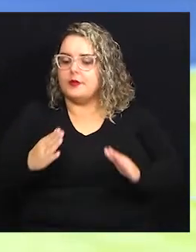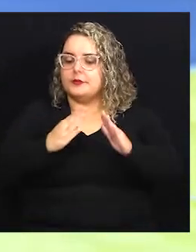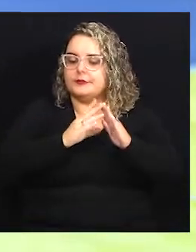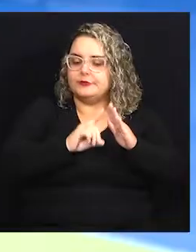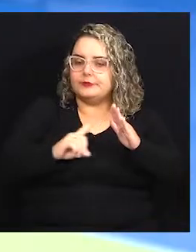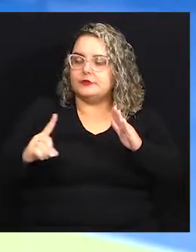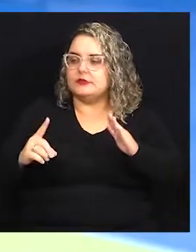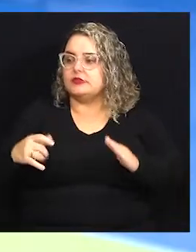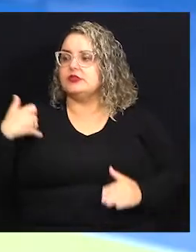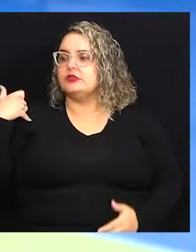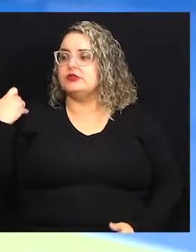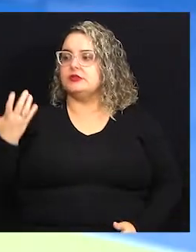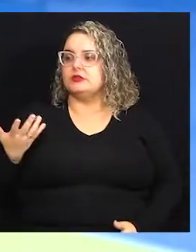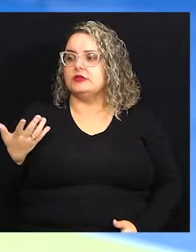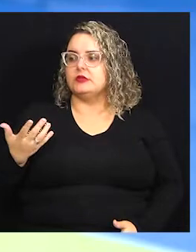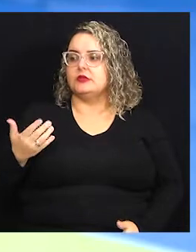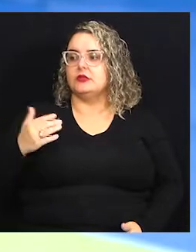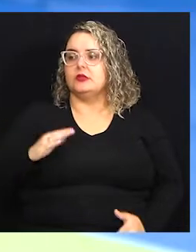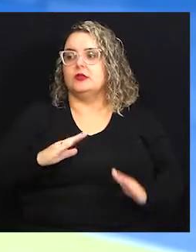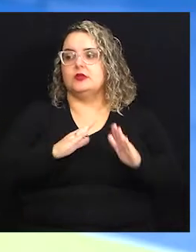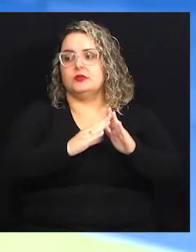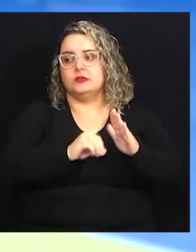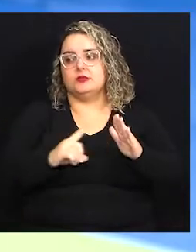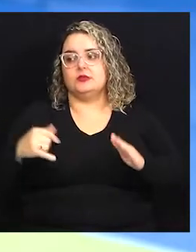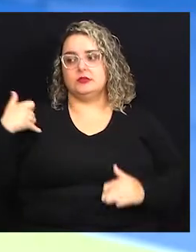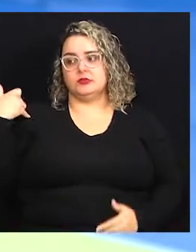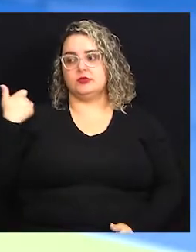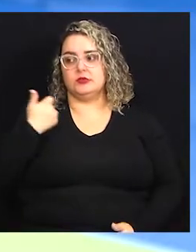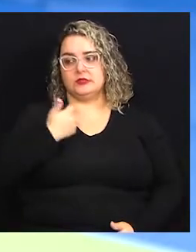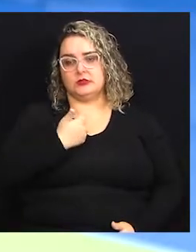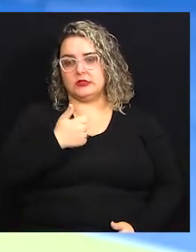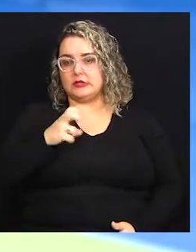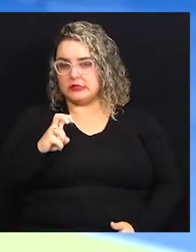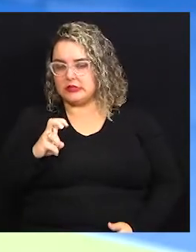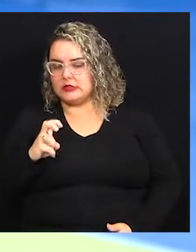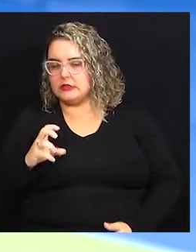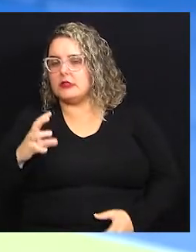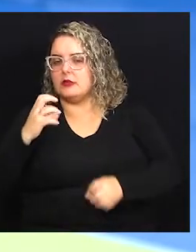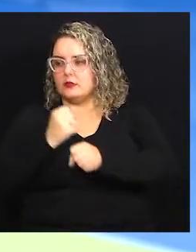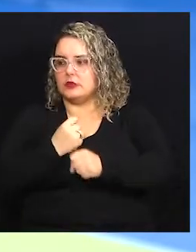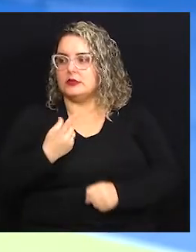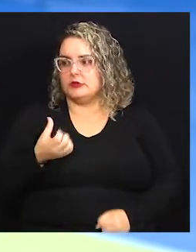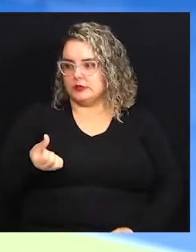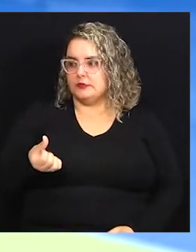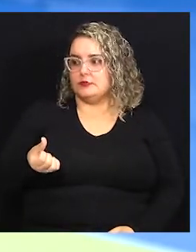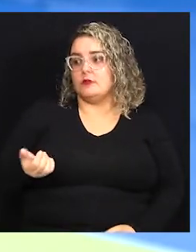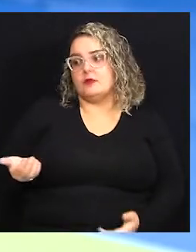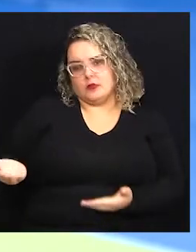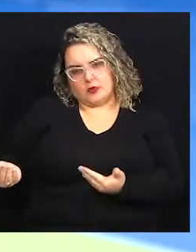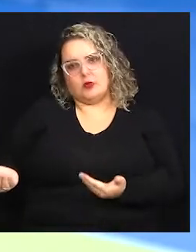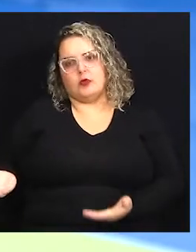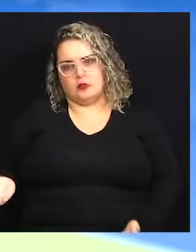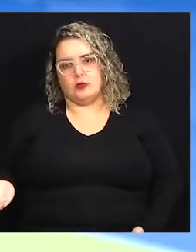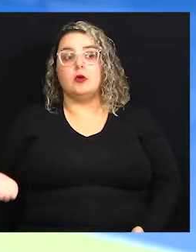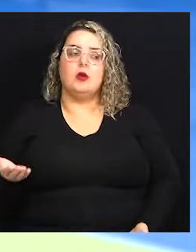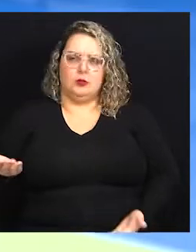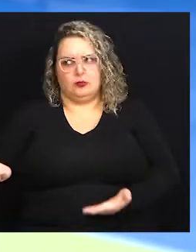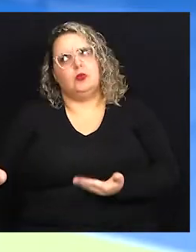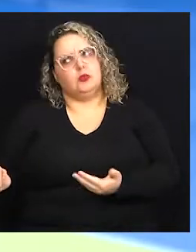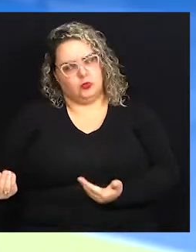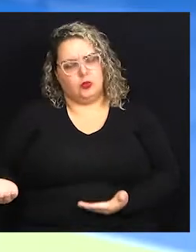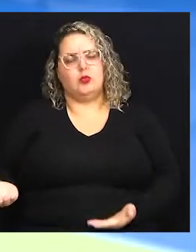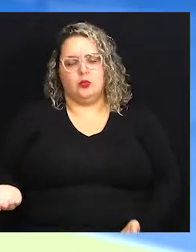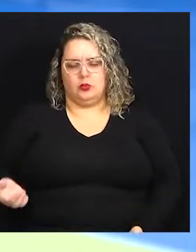quantos anos? Quando eu saí, tinha 16 anos. Eu tinha 15 para fazer 16. Que é novo ainda. Novo, muito. Nessa época